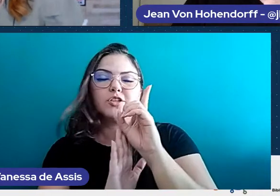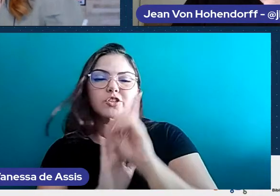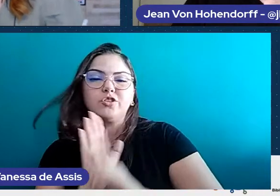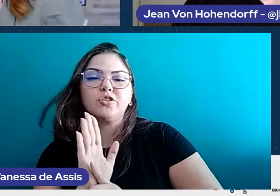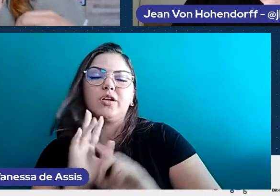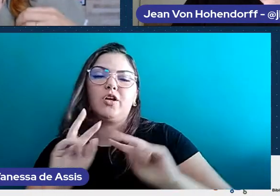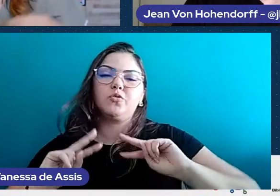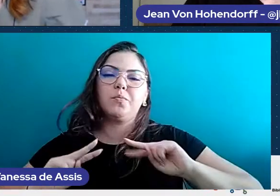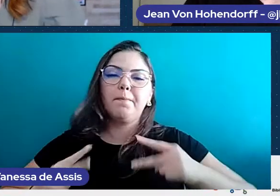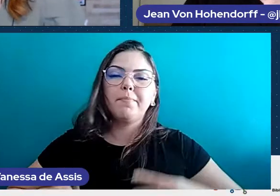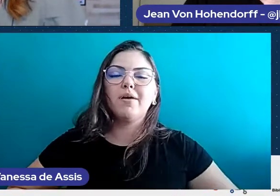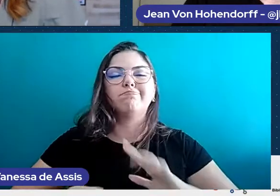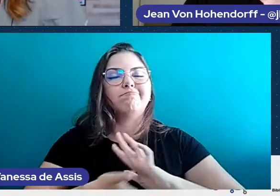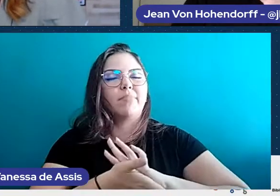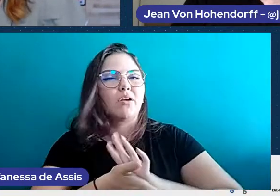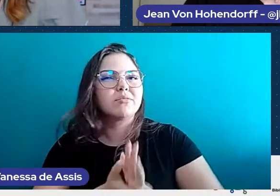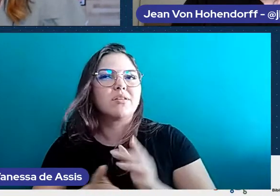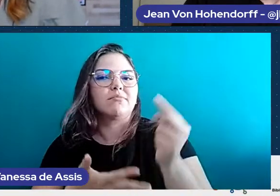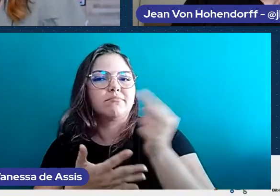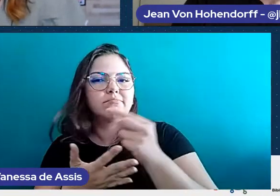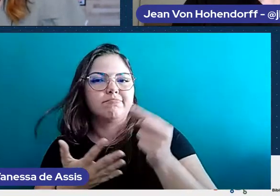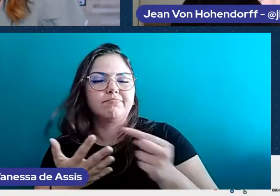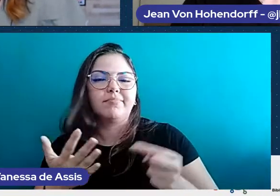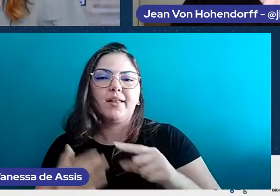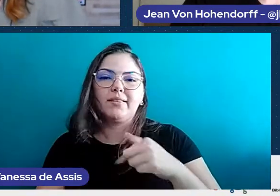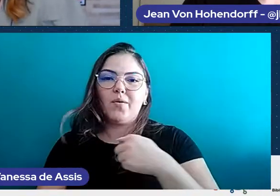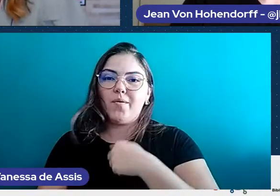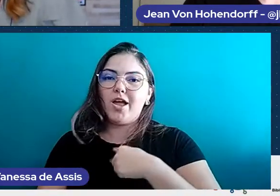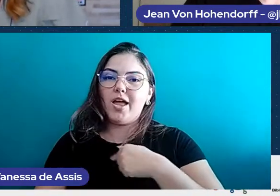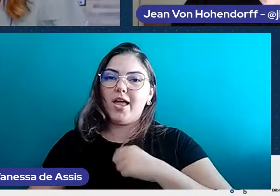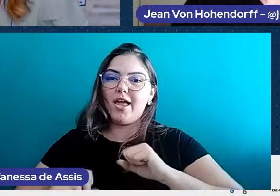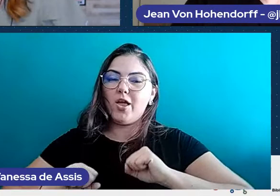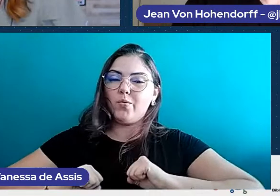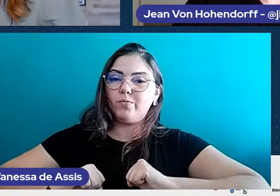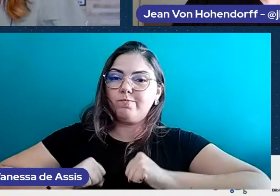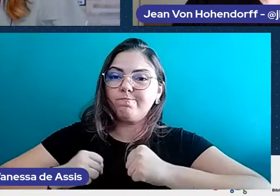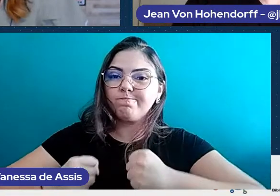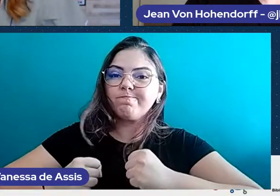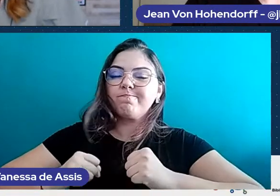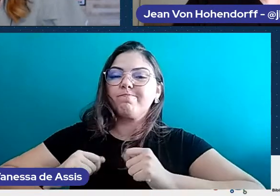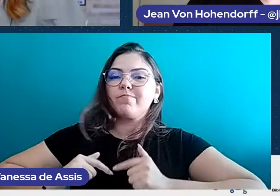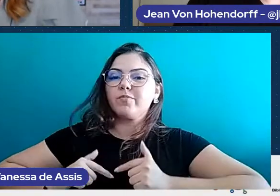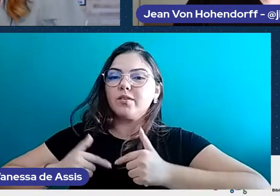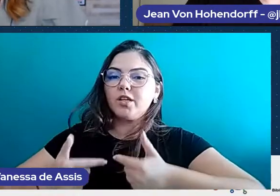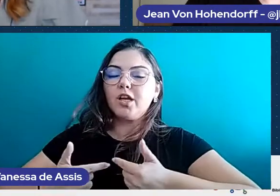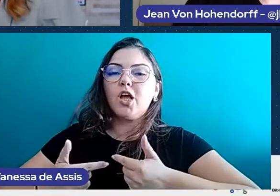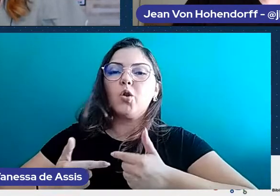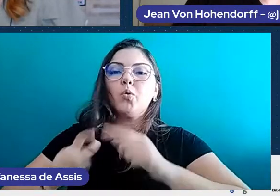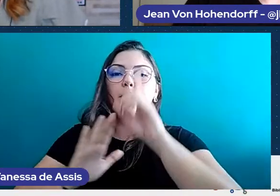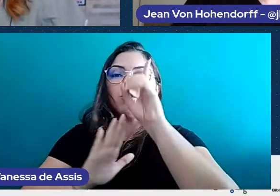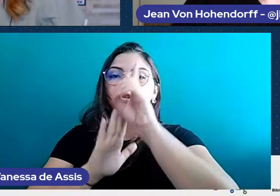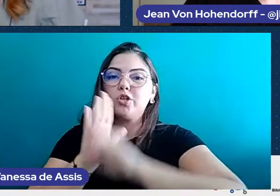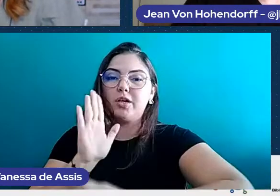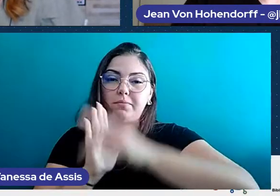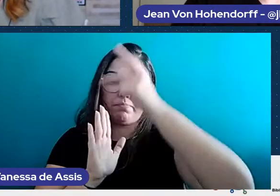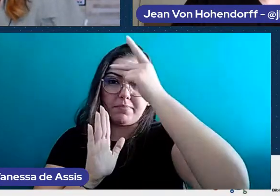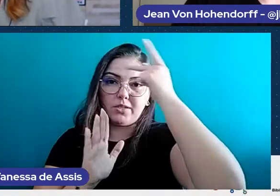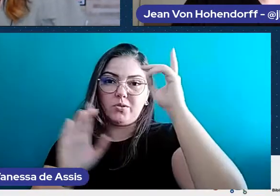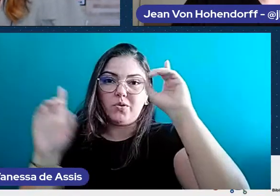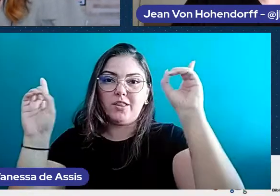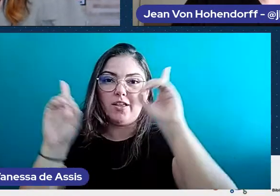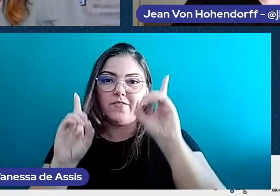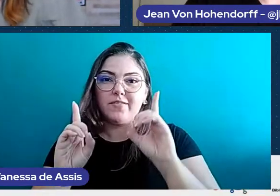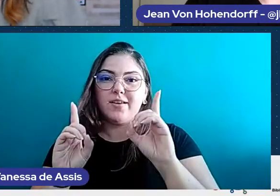eu, enquanto ativista pelo direito das pessoas com deficiência, enquanto mãe de uma pessoinha